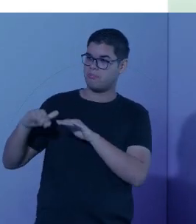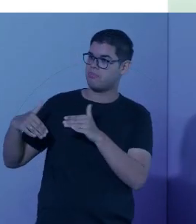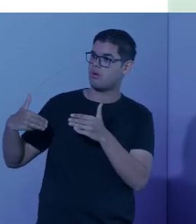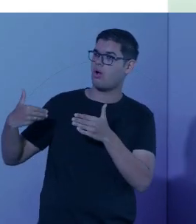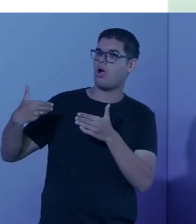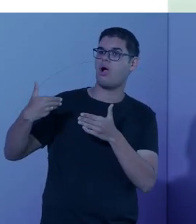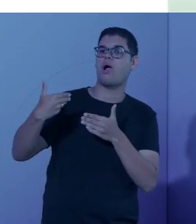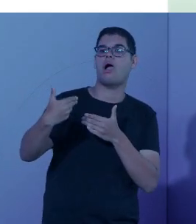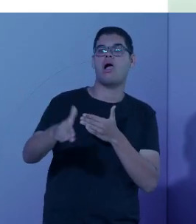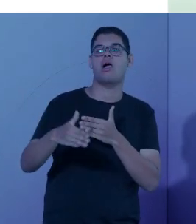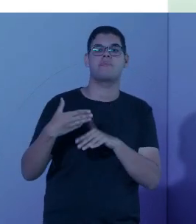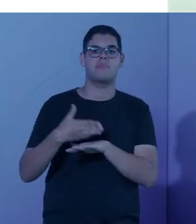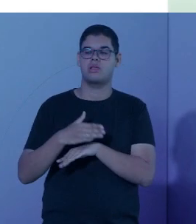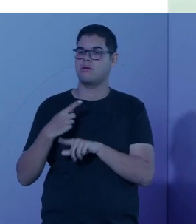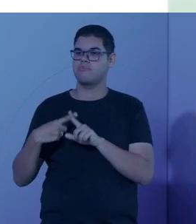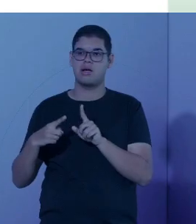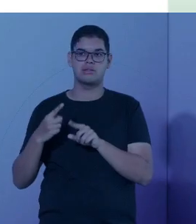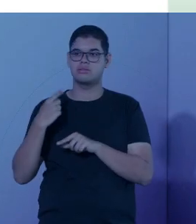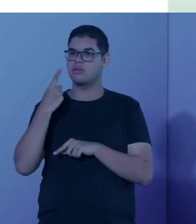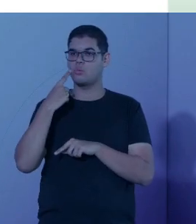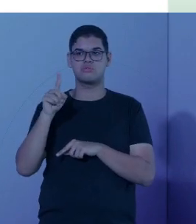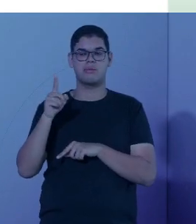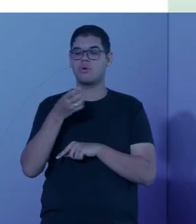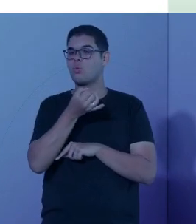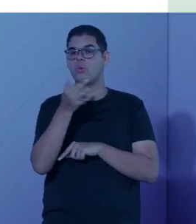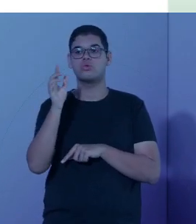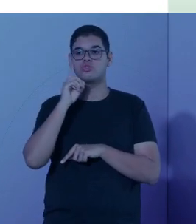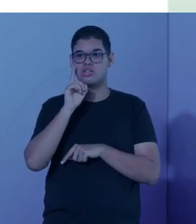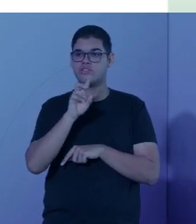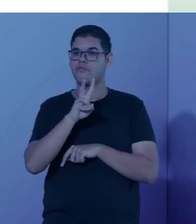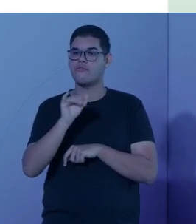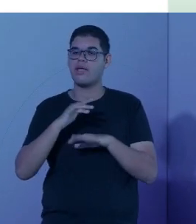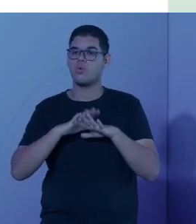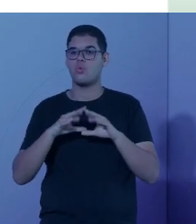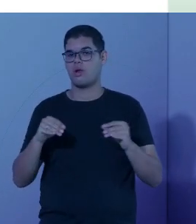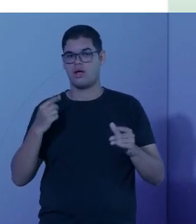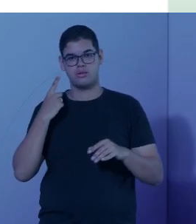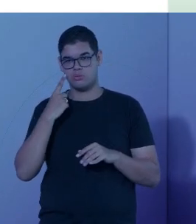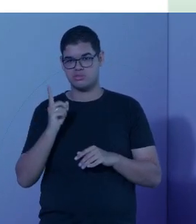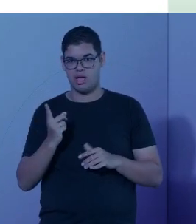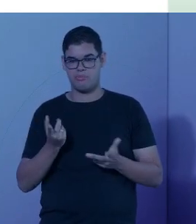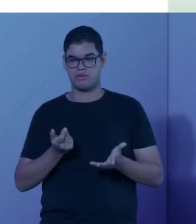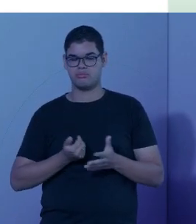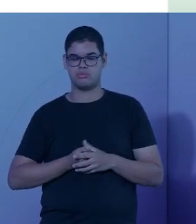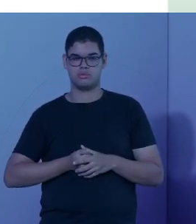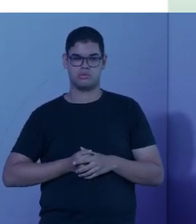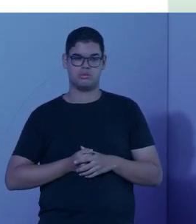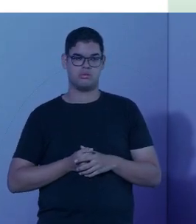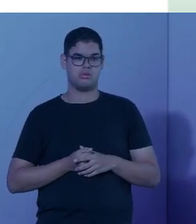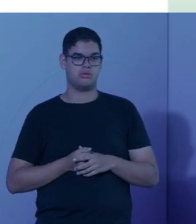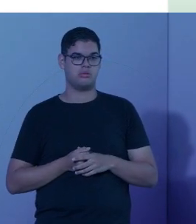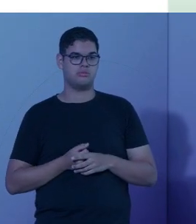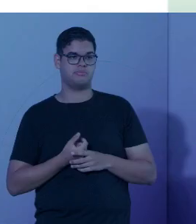forma, ele não recebe o produto dentro do prazo estabelecido. Tá?